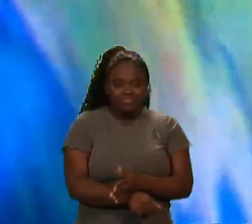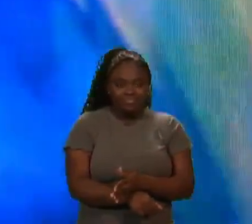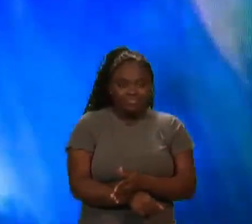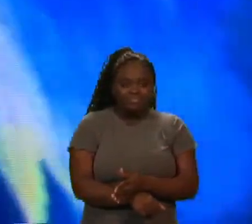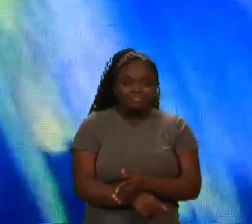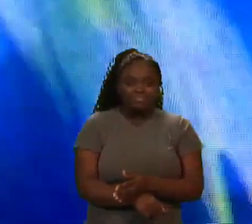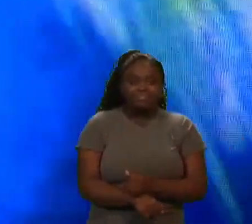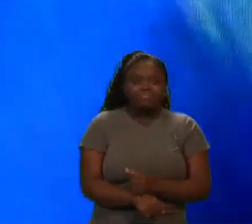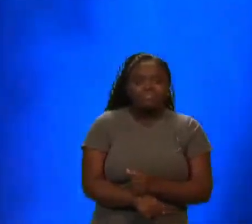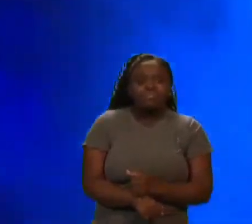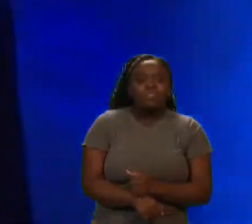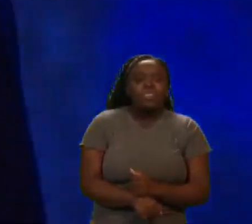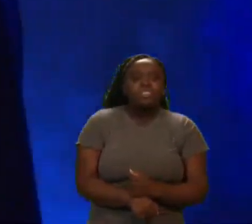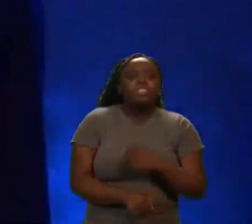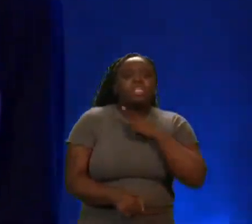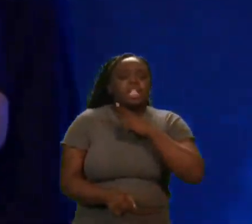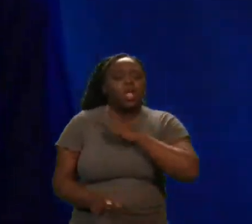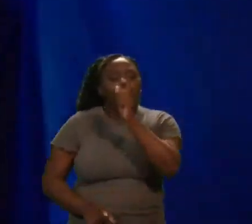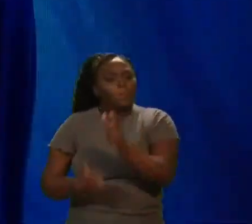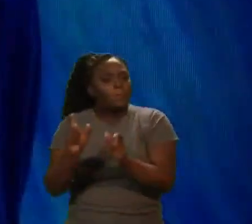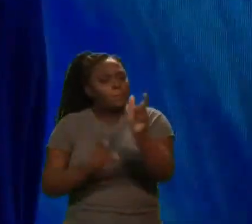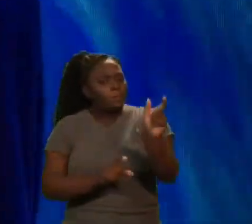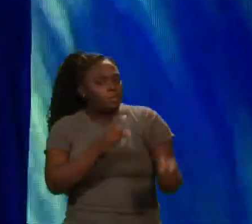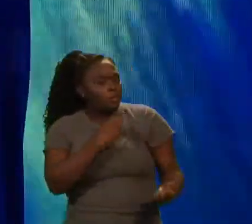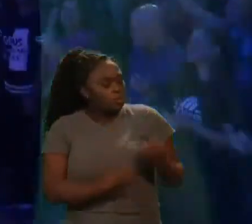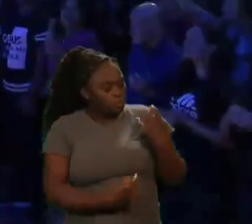Ainda existem chapas quentes nessa casa?